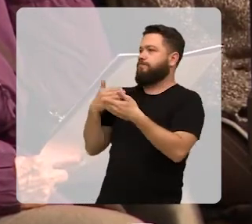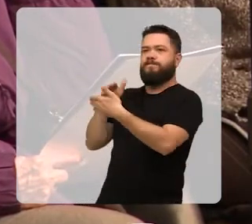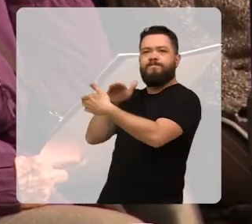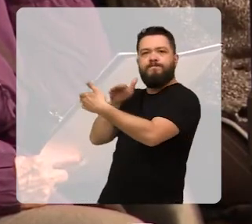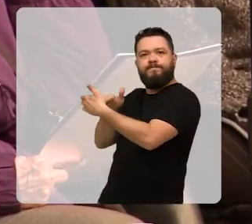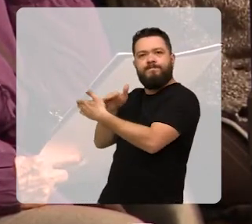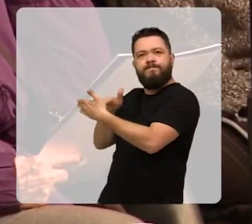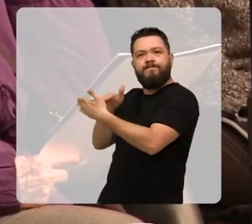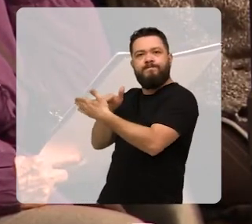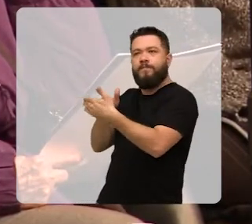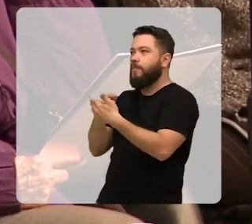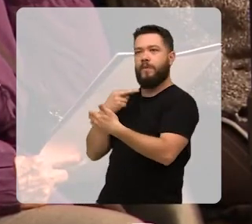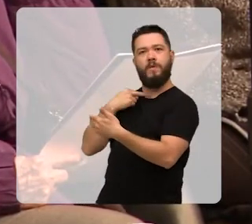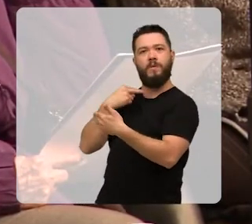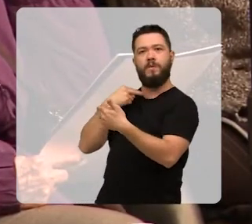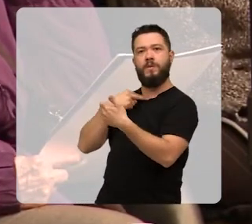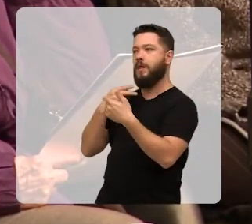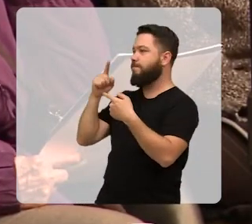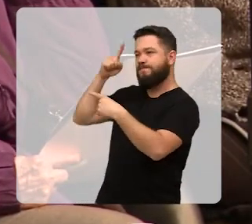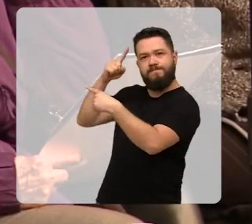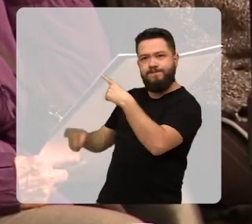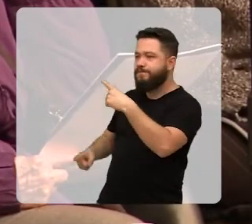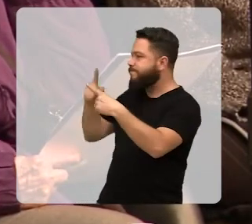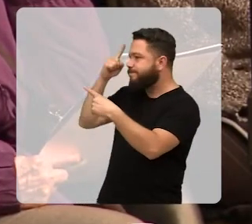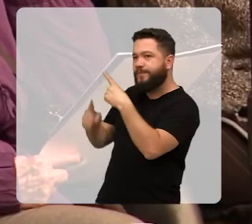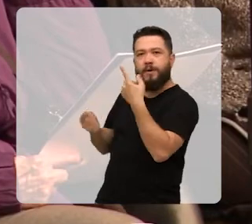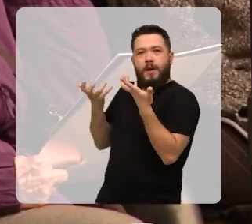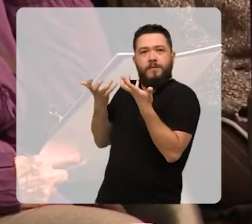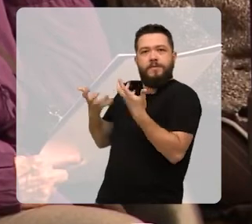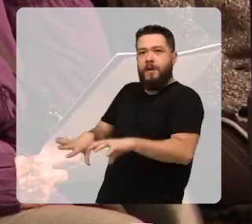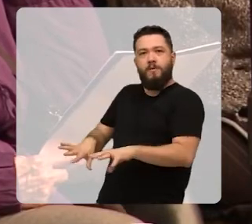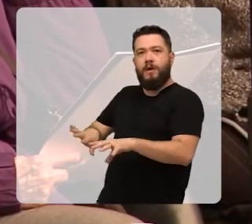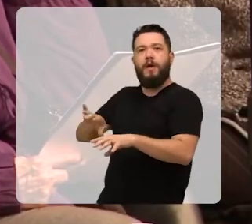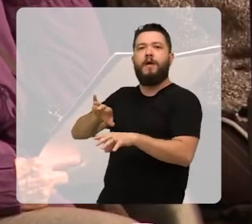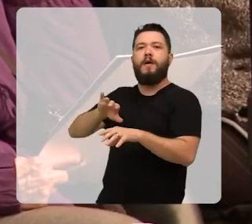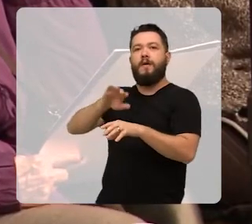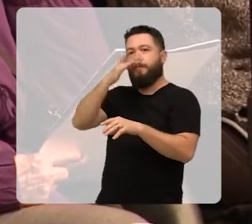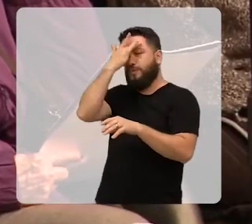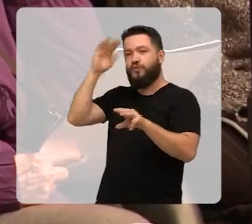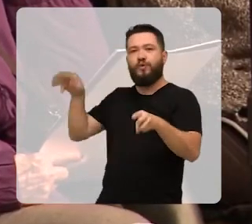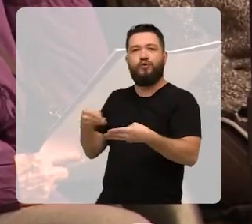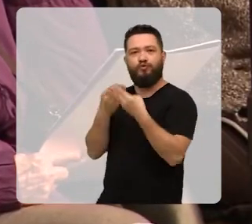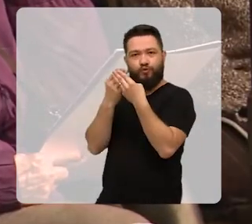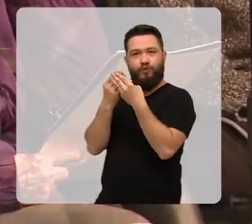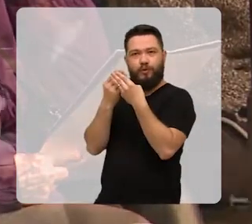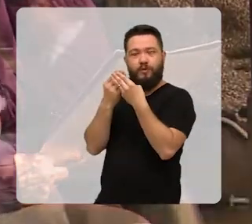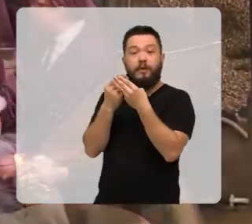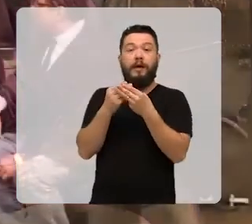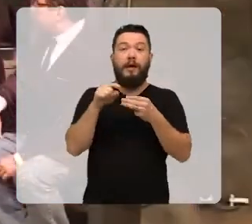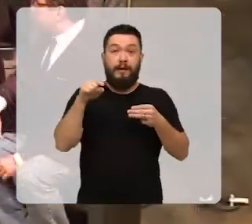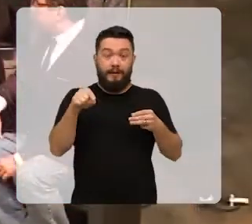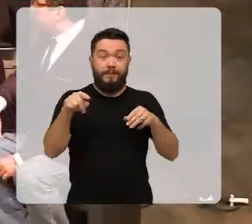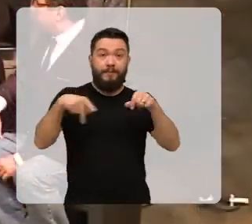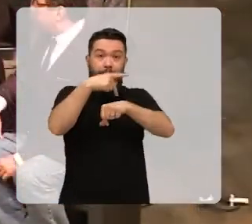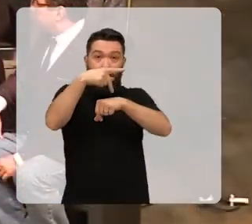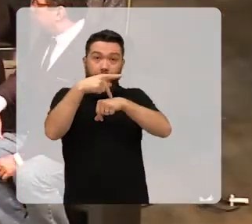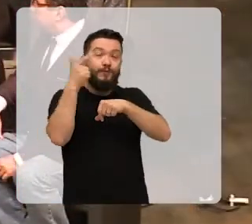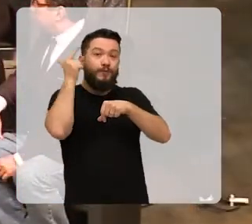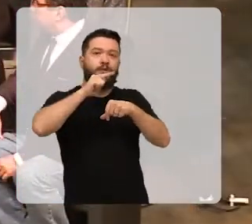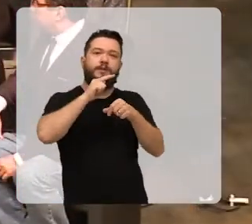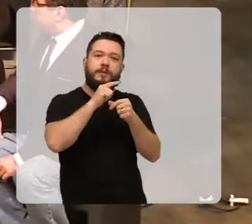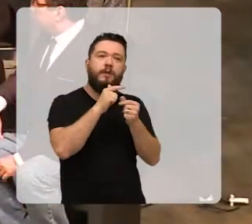Apenas 50% dos judeus alemães conseguiram sair do país. Também se fala,